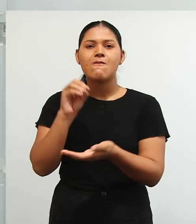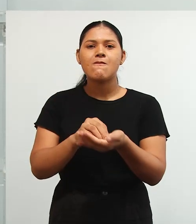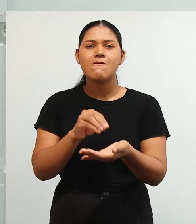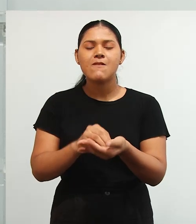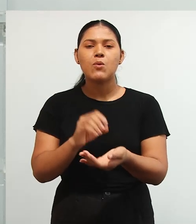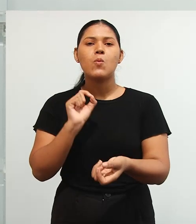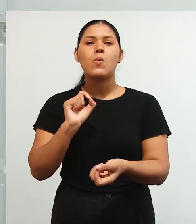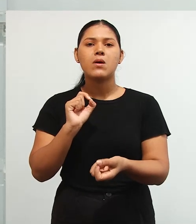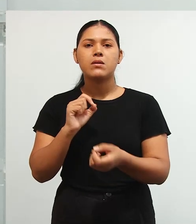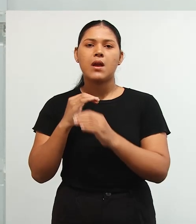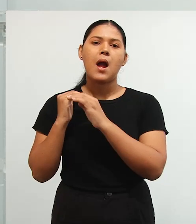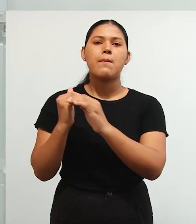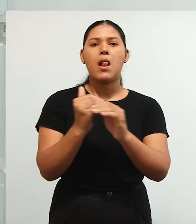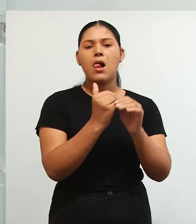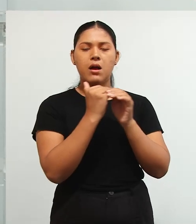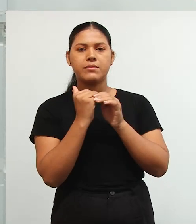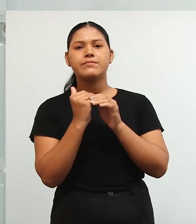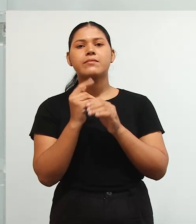negro,